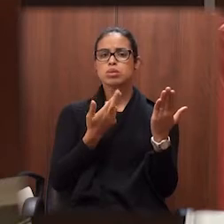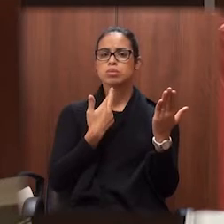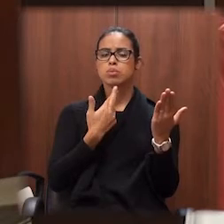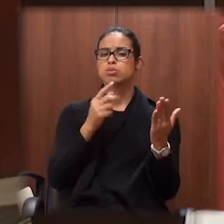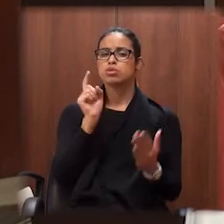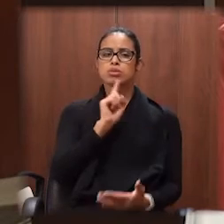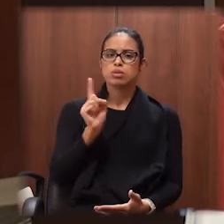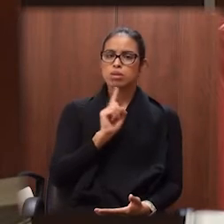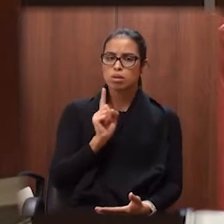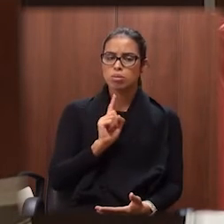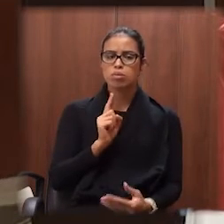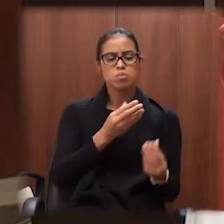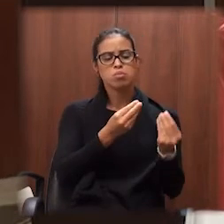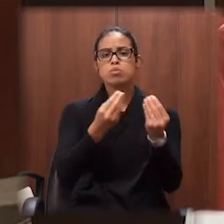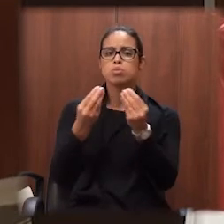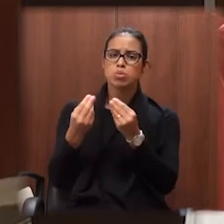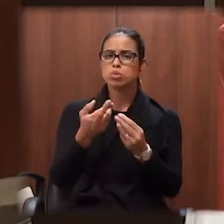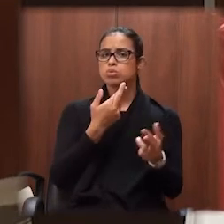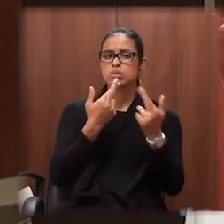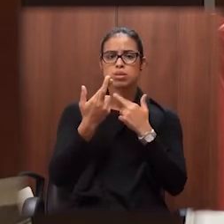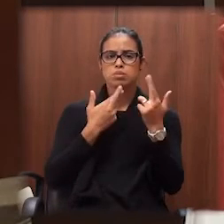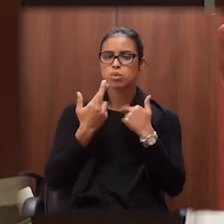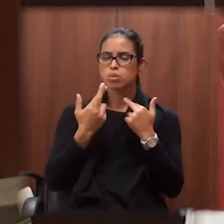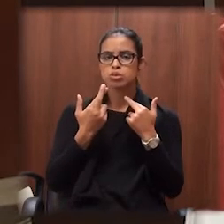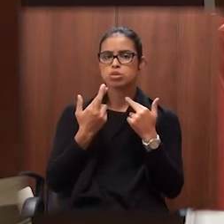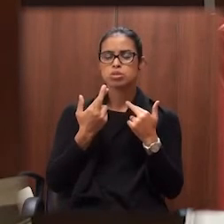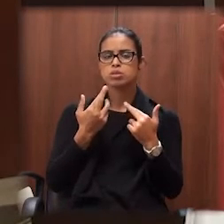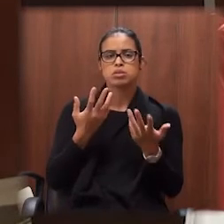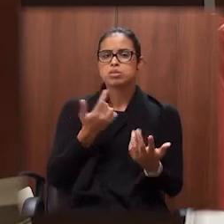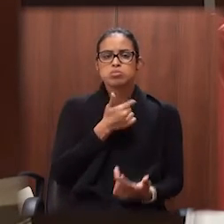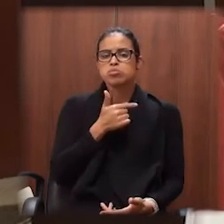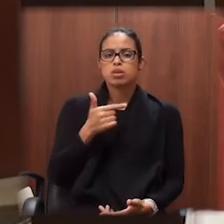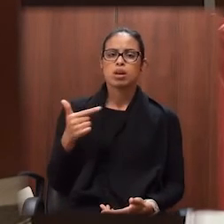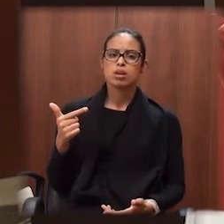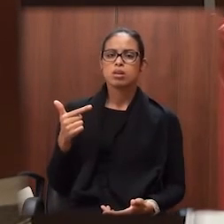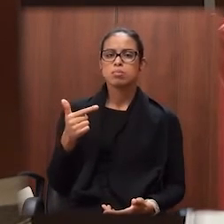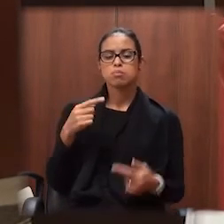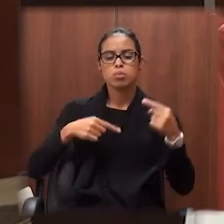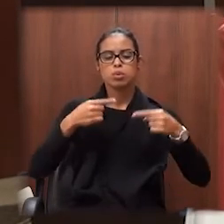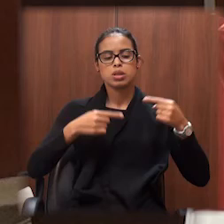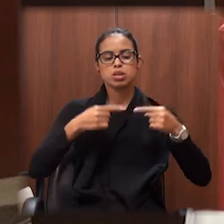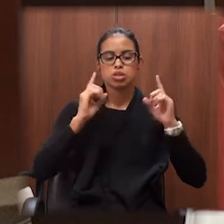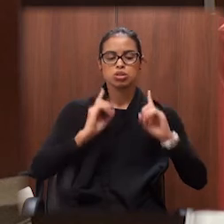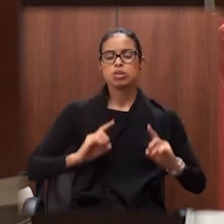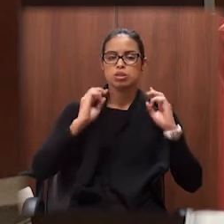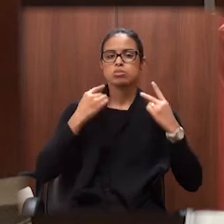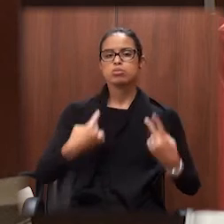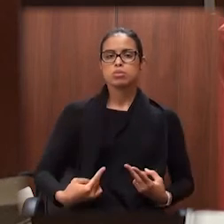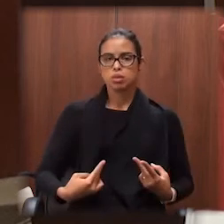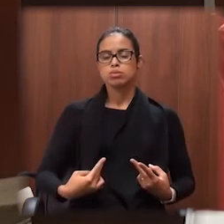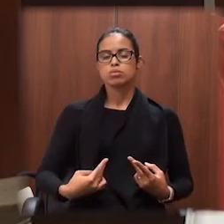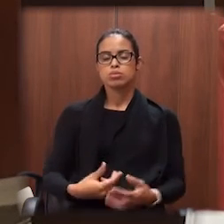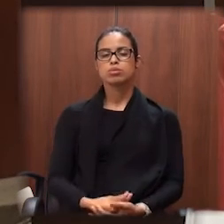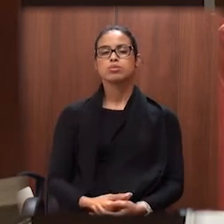proporção alta que responde que não tem políticas de direitos humanos,